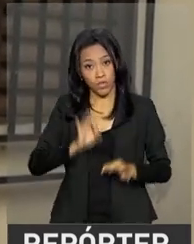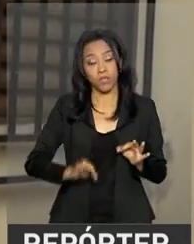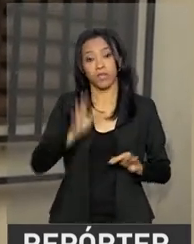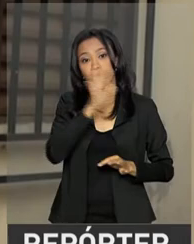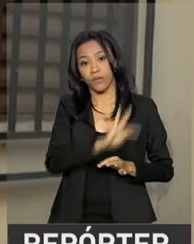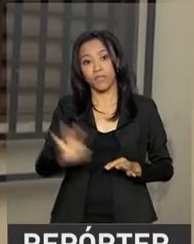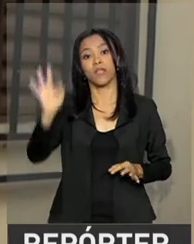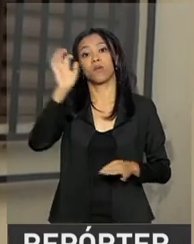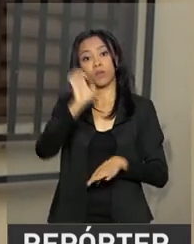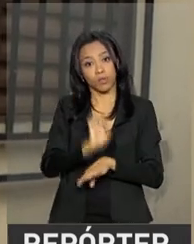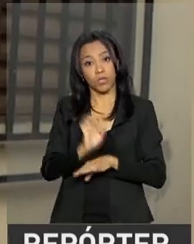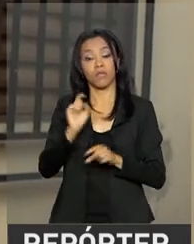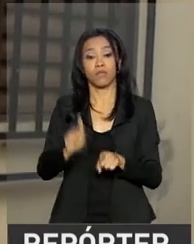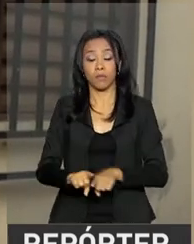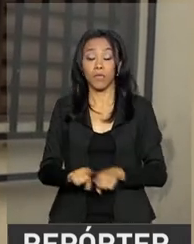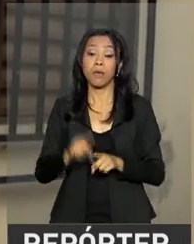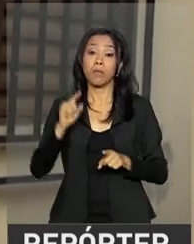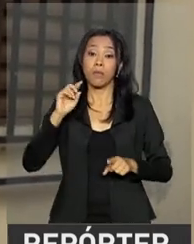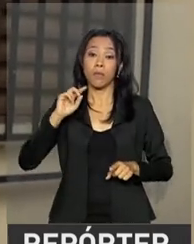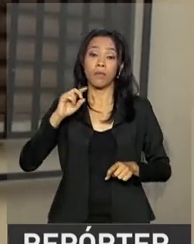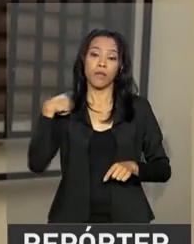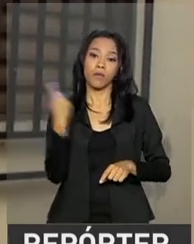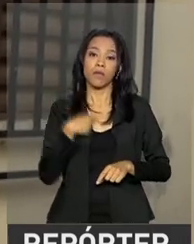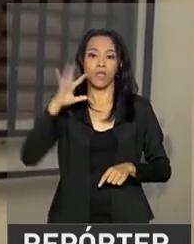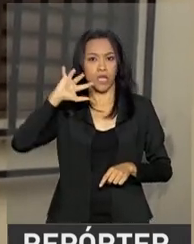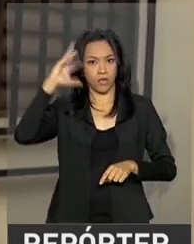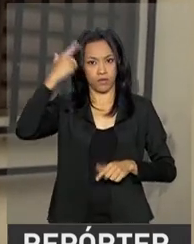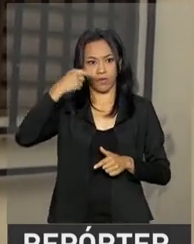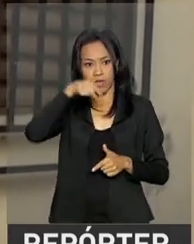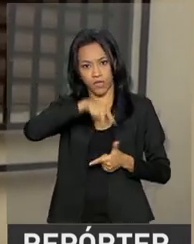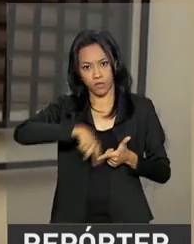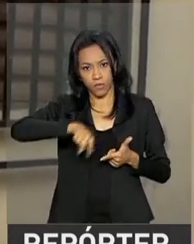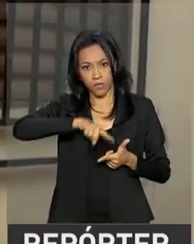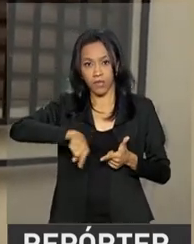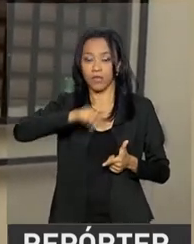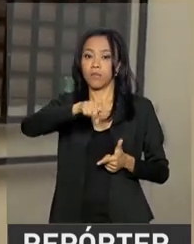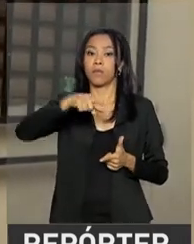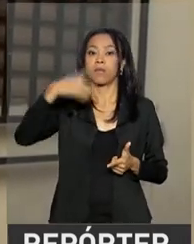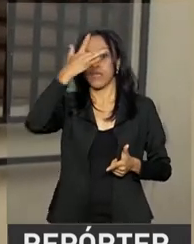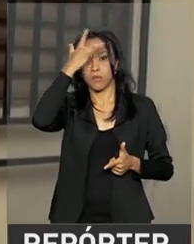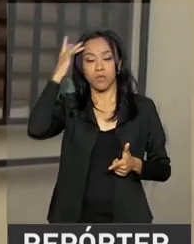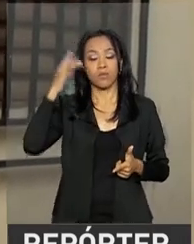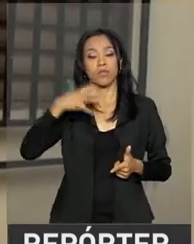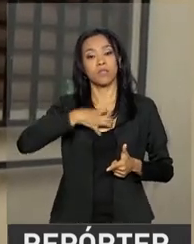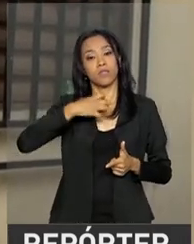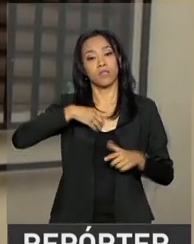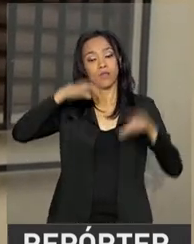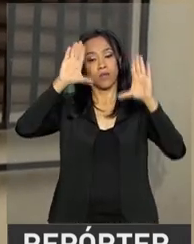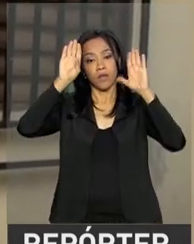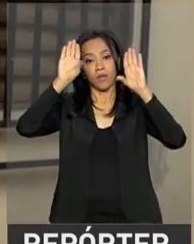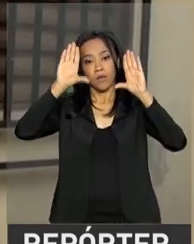estadual a solução deste problema que possa trazer tranqüilidade para a população de barcarena